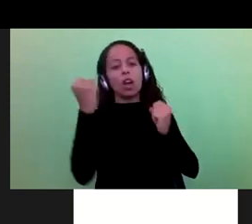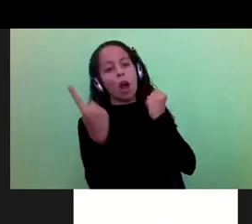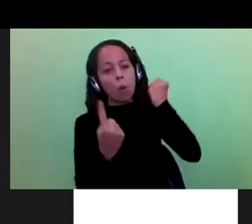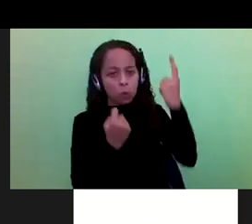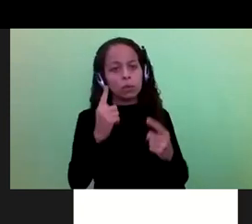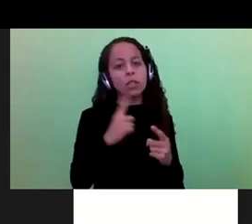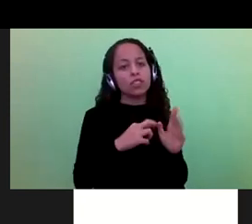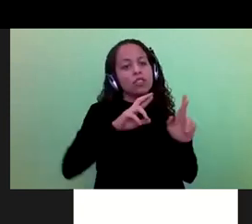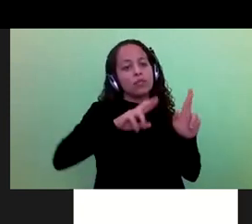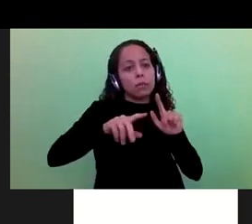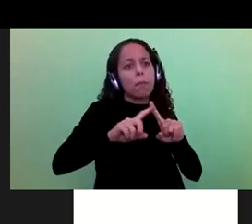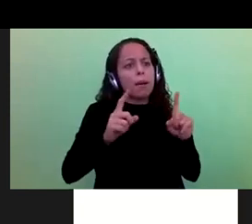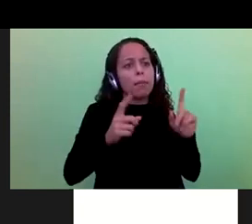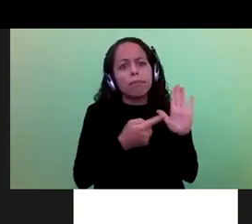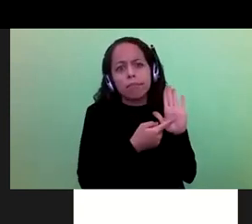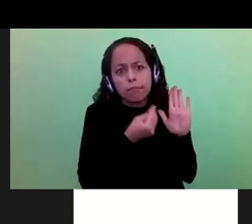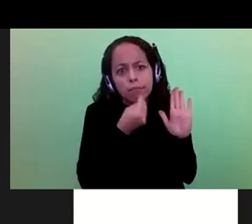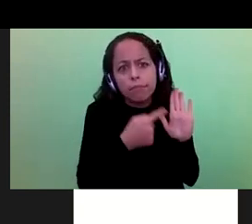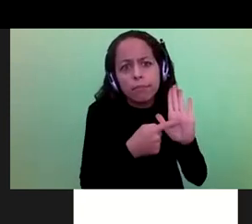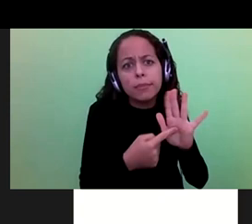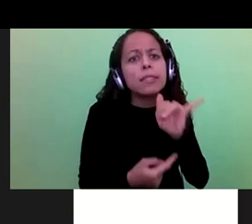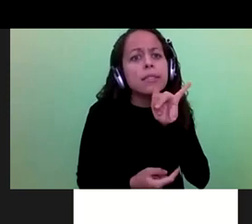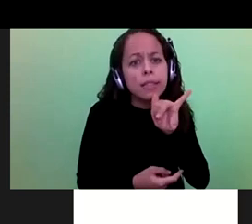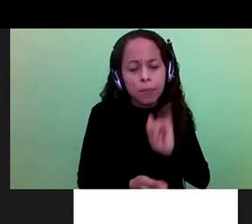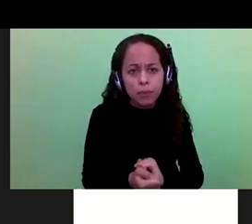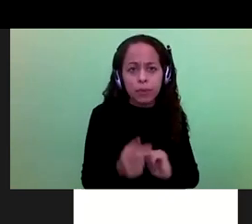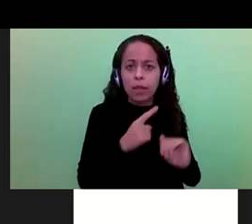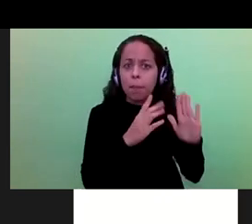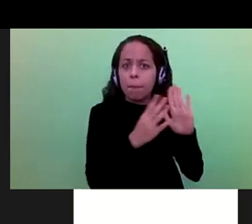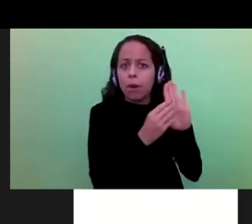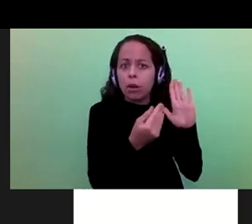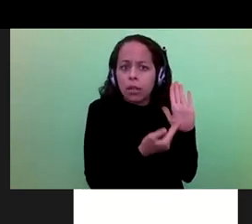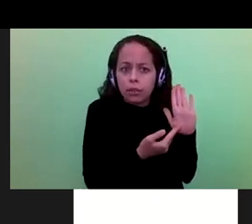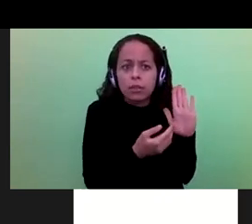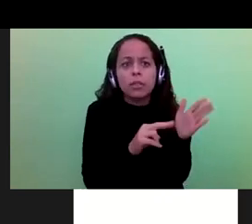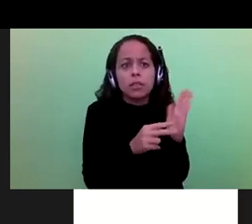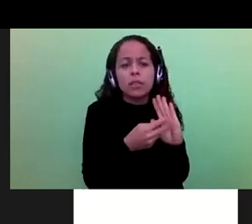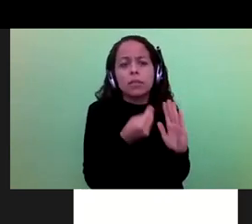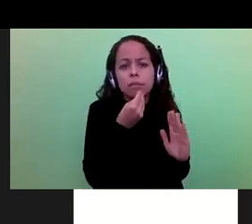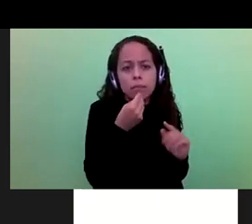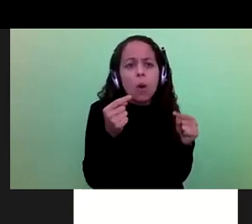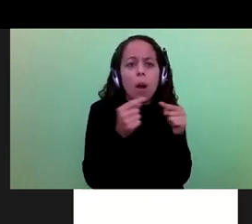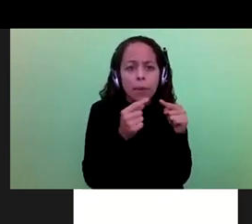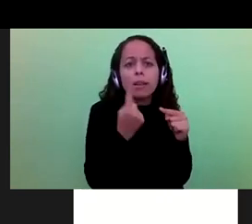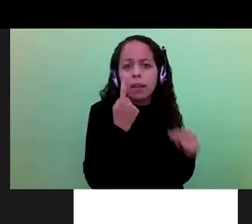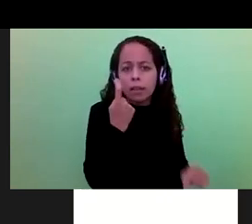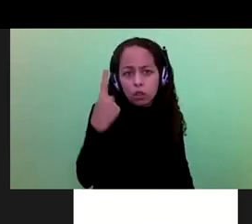exemplo de que, pelo menos do ponto de vista ideal, seria mais interessante.